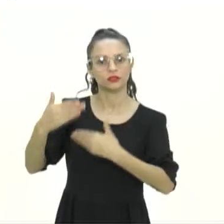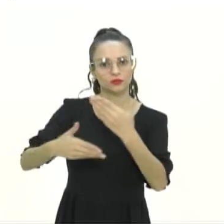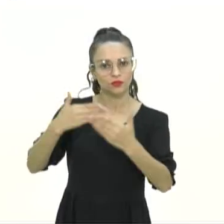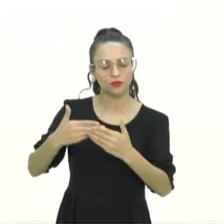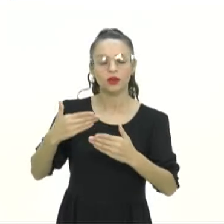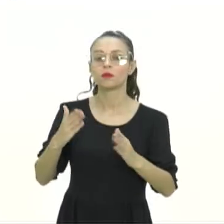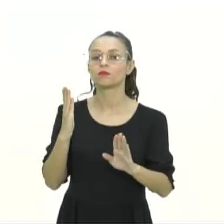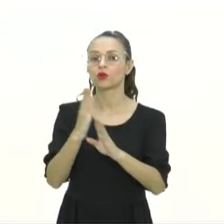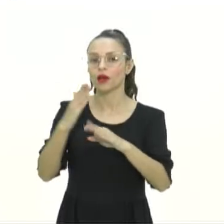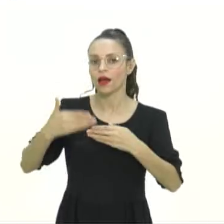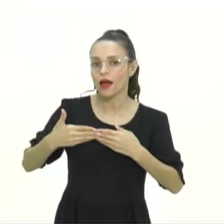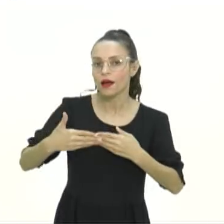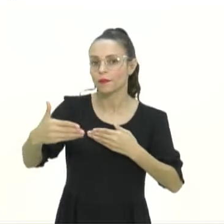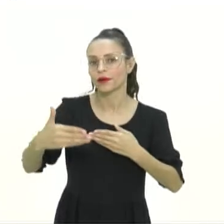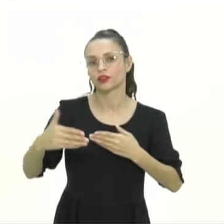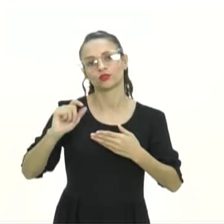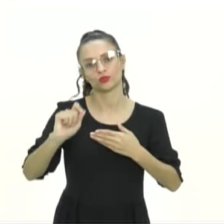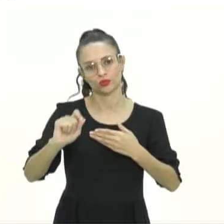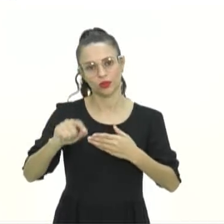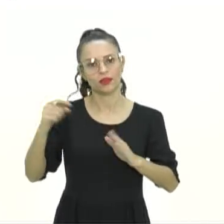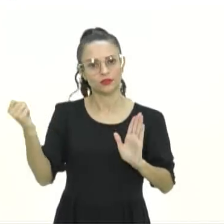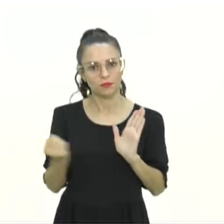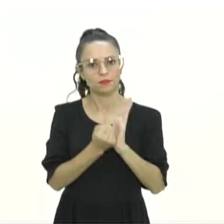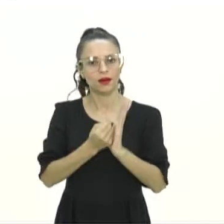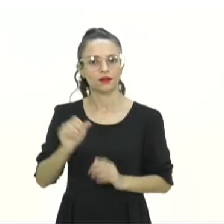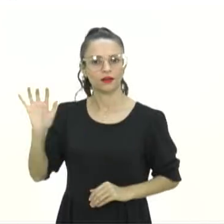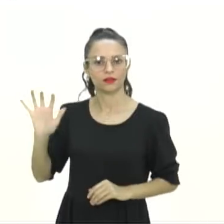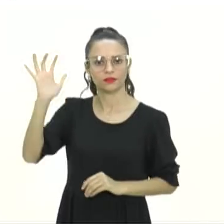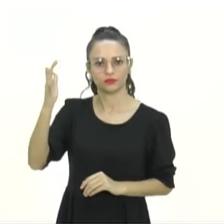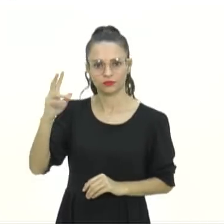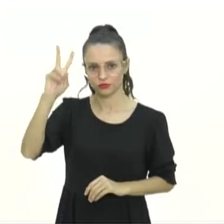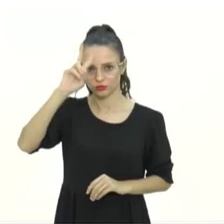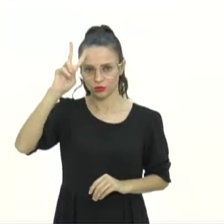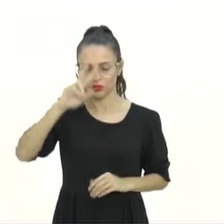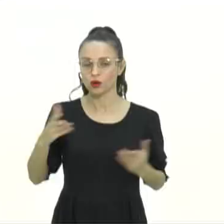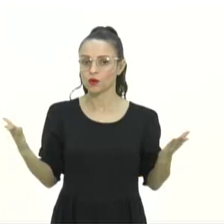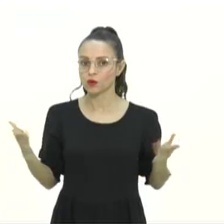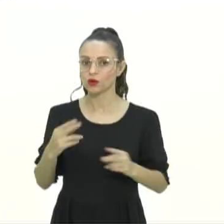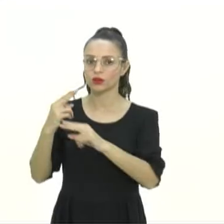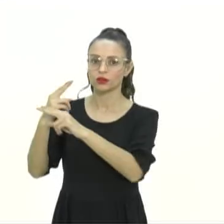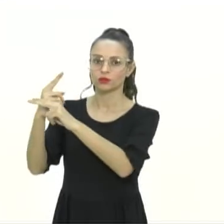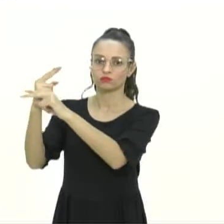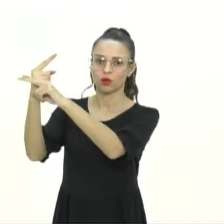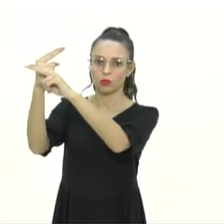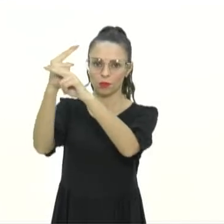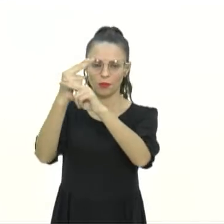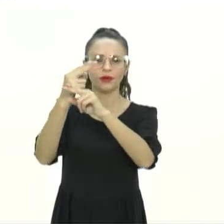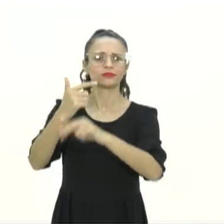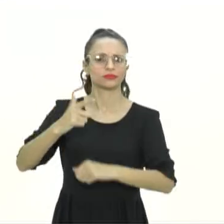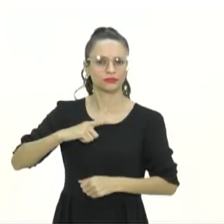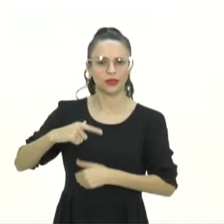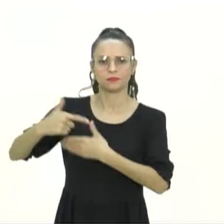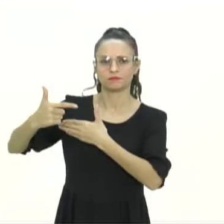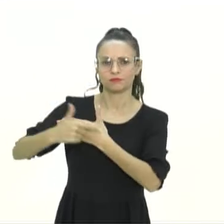a partir desse evento histórico. Hoje, os satélites assumem muitas